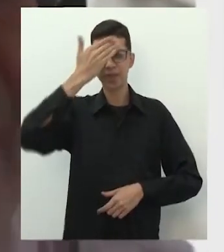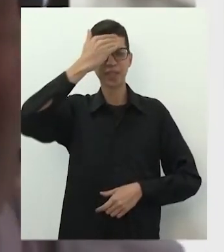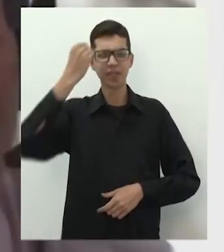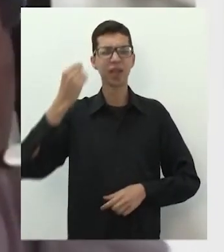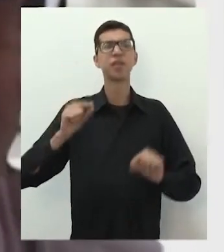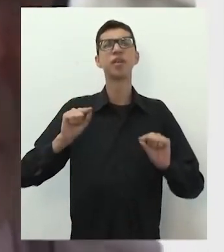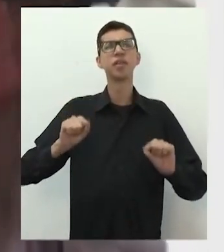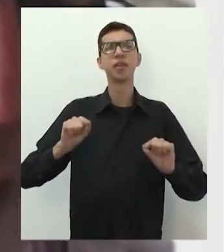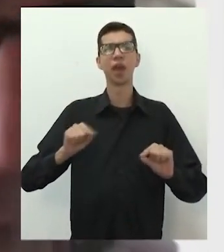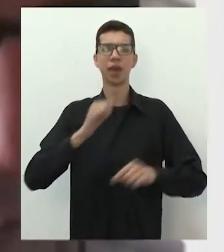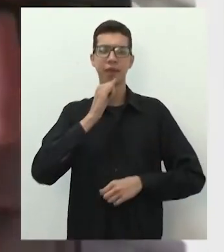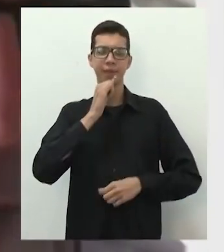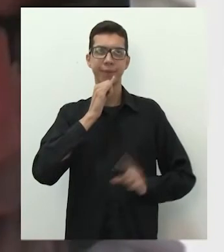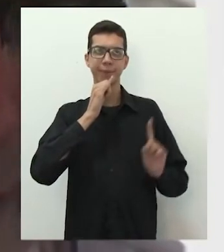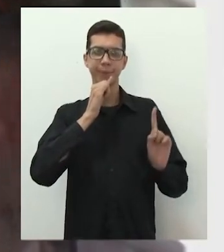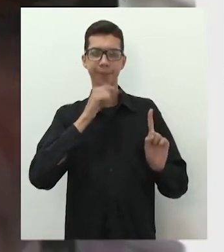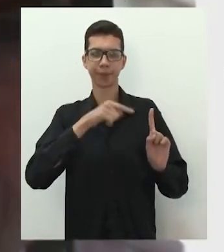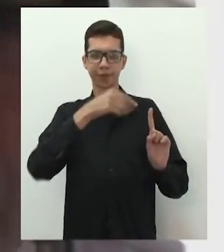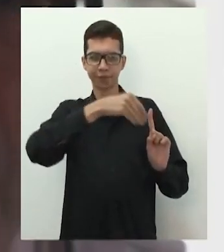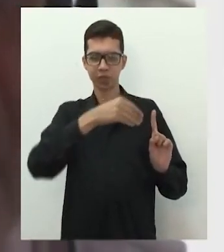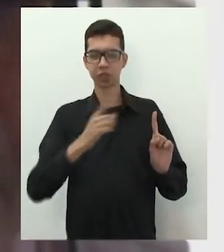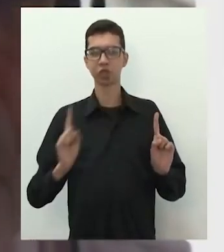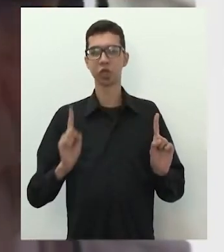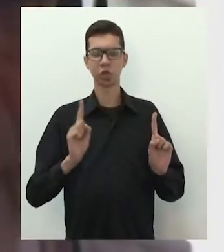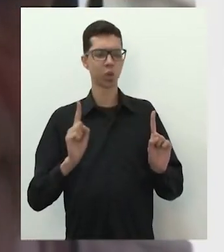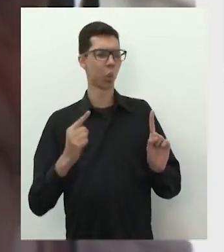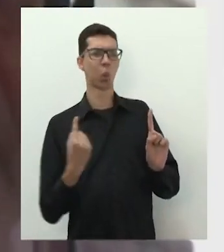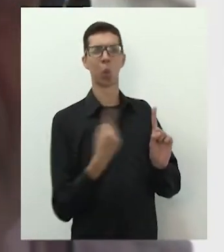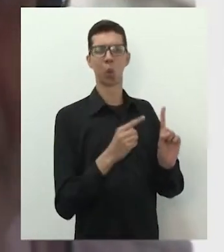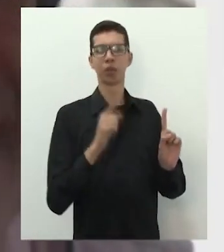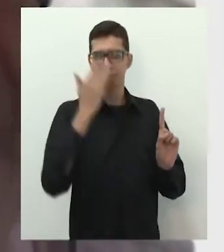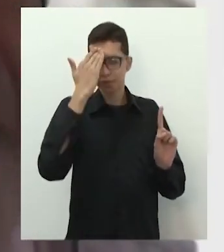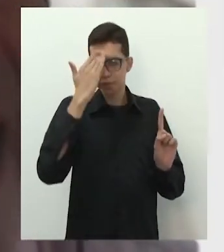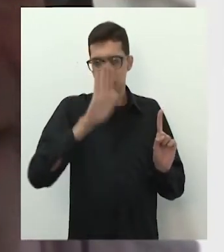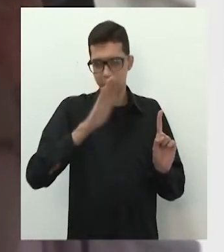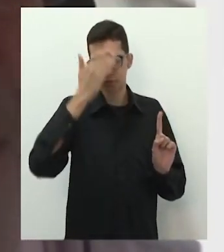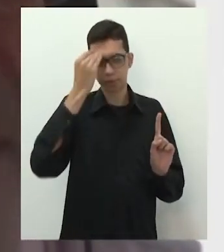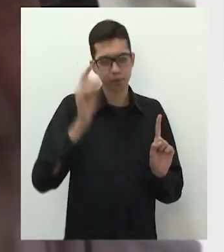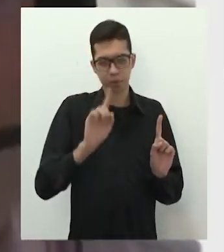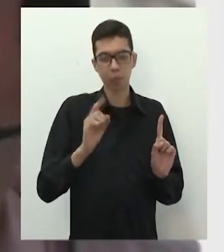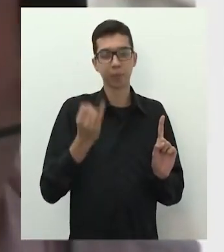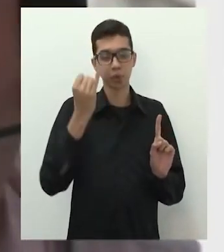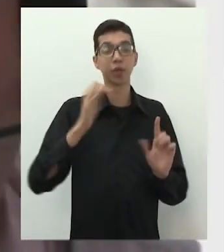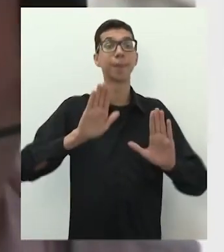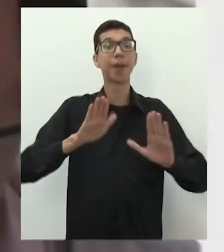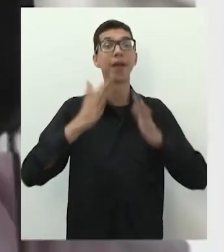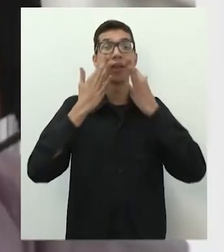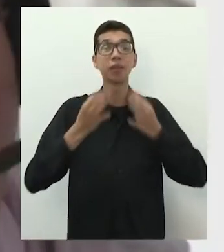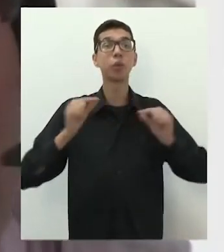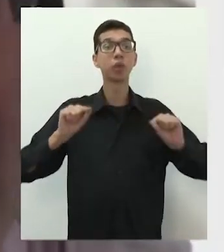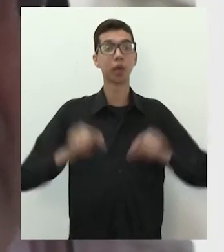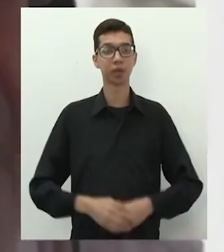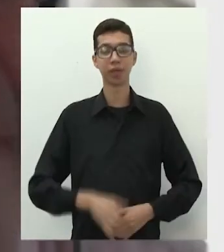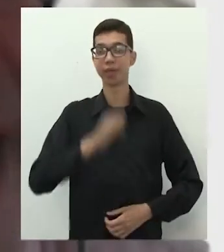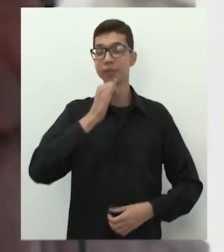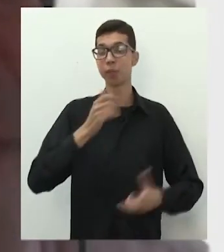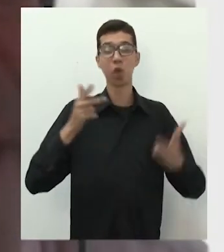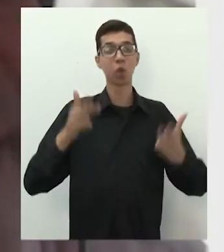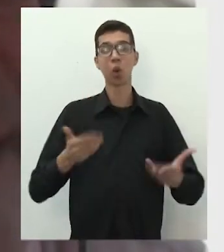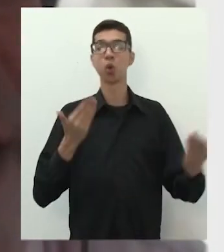forma geral, tudo isso tem uma palavrinha mágica que se chama amplificação. E aí vem um desafio que é